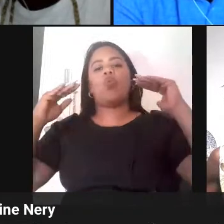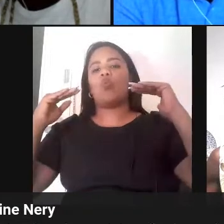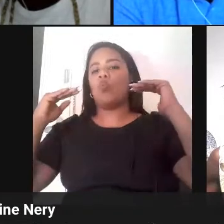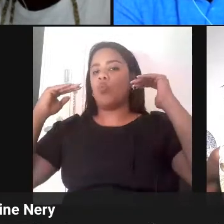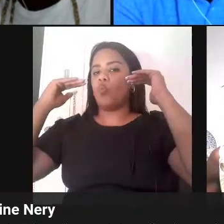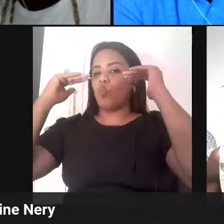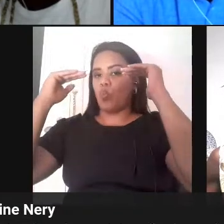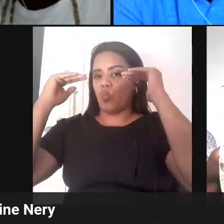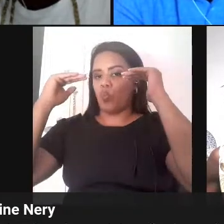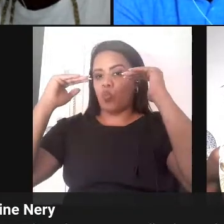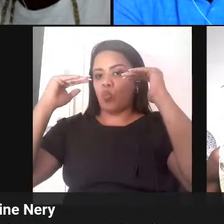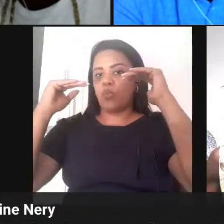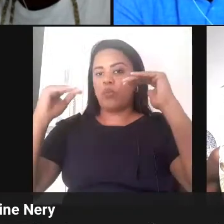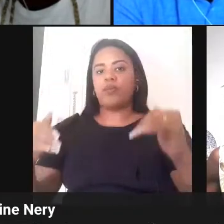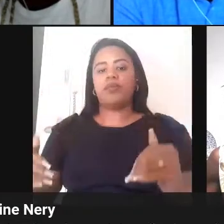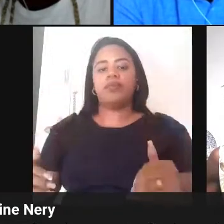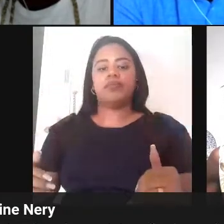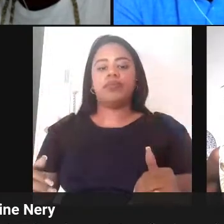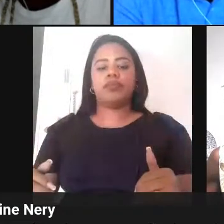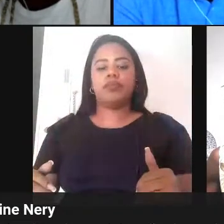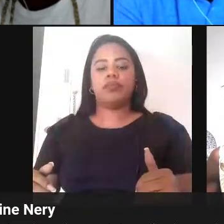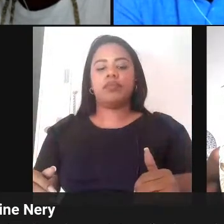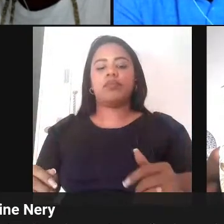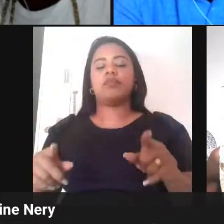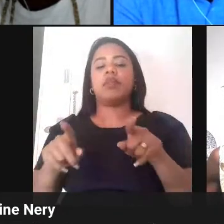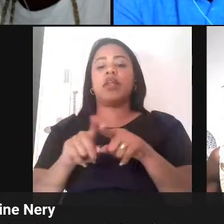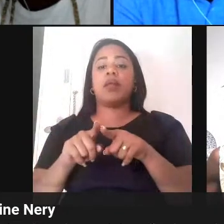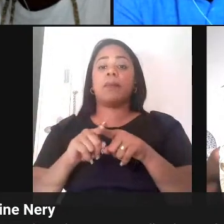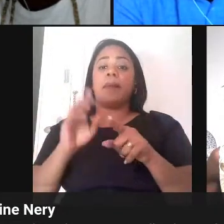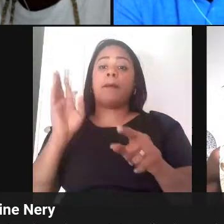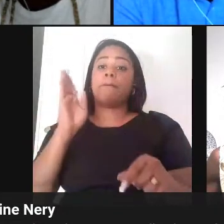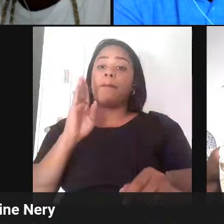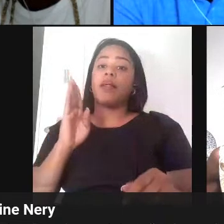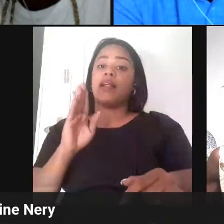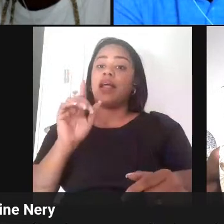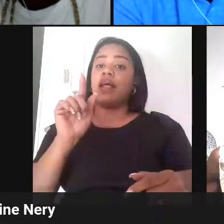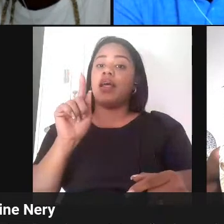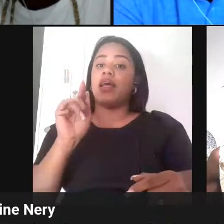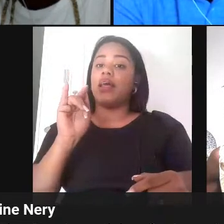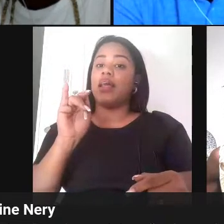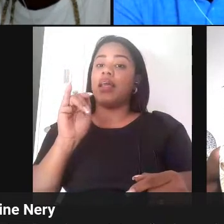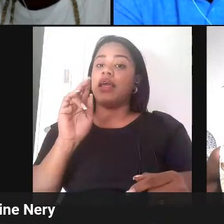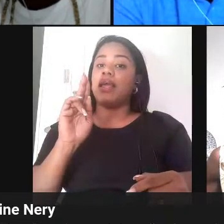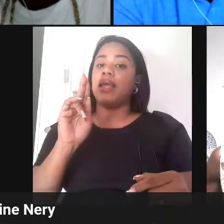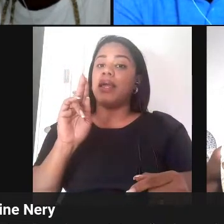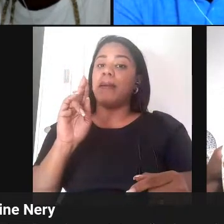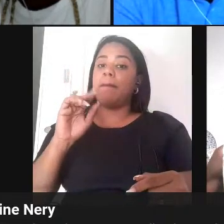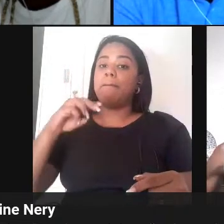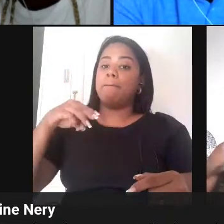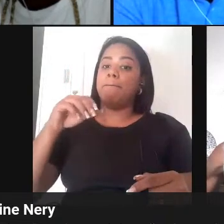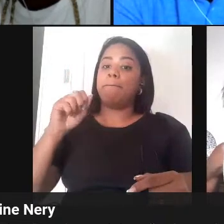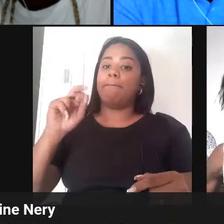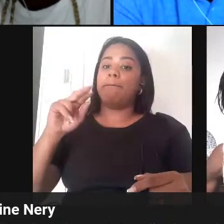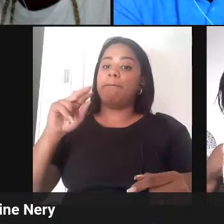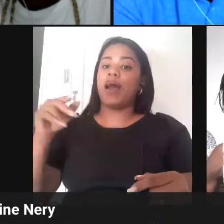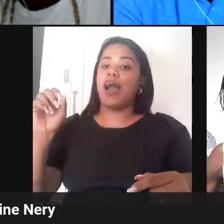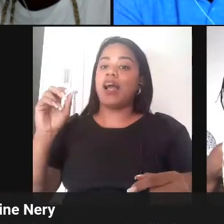e também com o brasileiro Guimarães Rosa. Há um grande escritor moçambicano